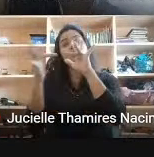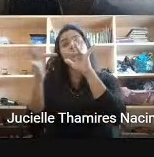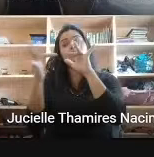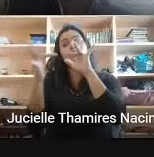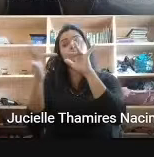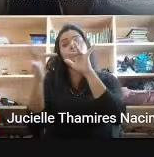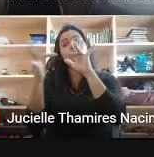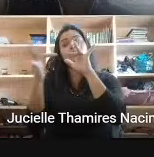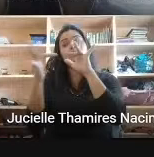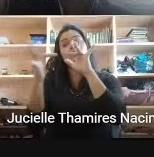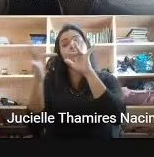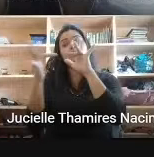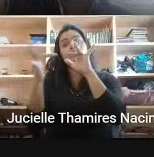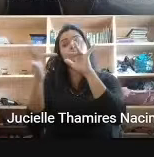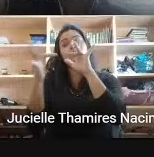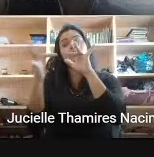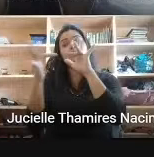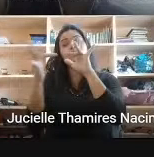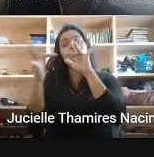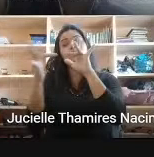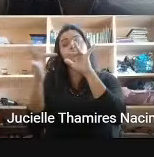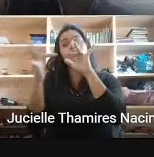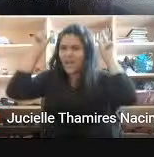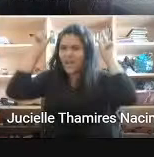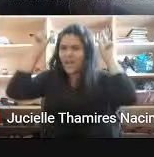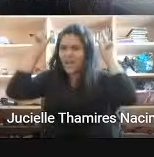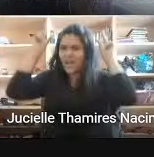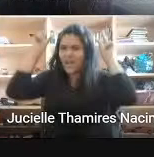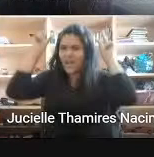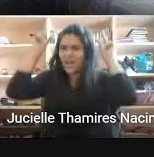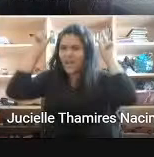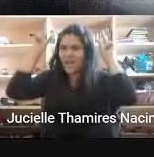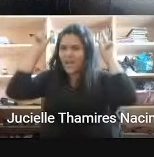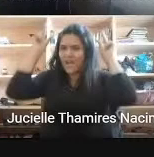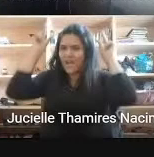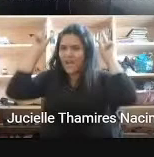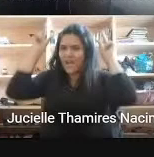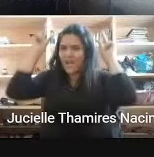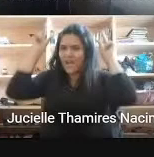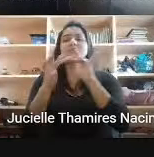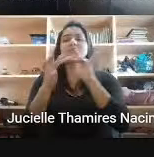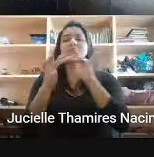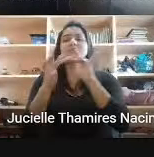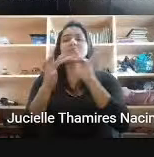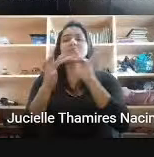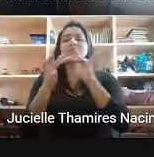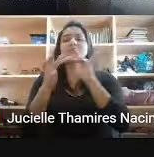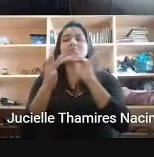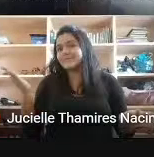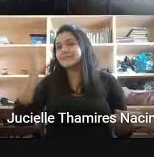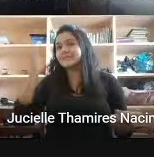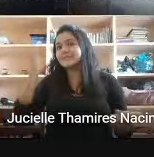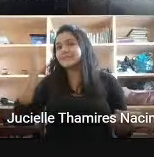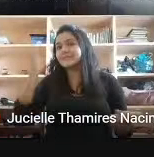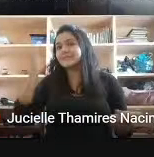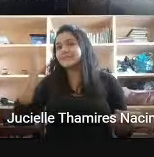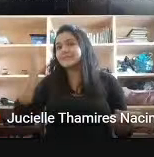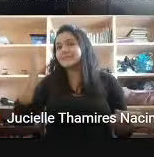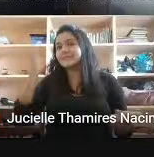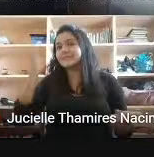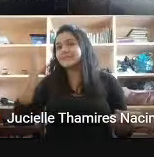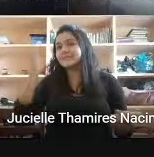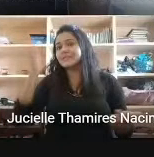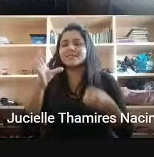muito sobrecarregada, né? A gente capacita os profissionais, mas com a rotatividade dos profissionais que existe todos